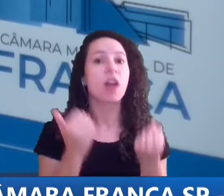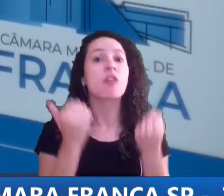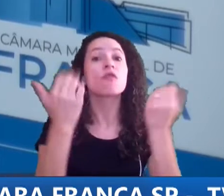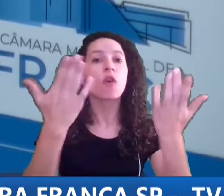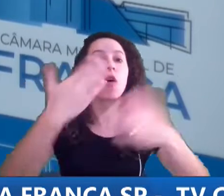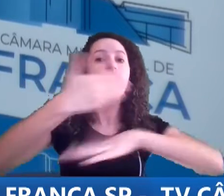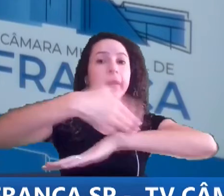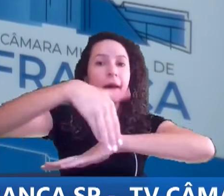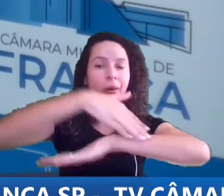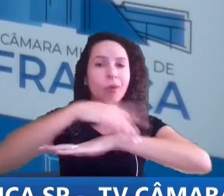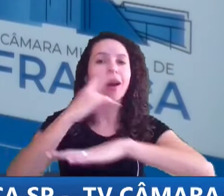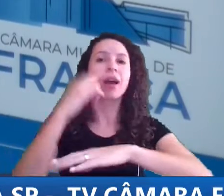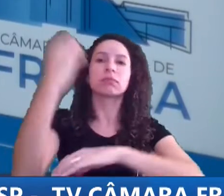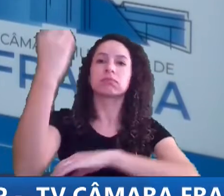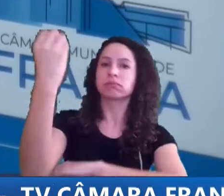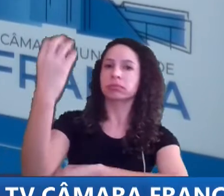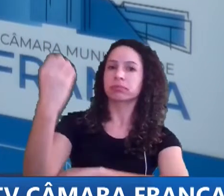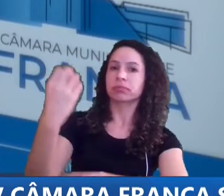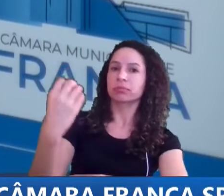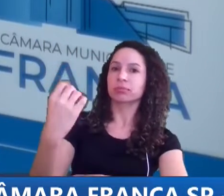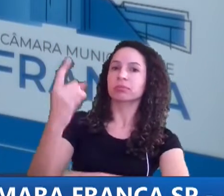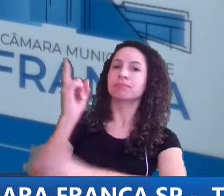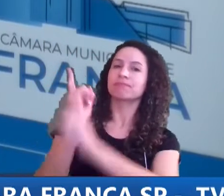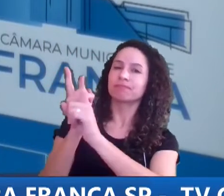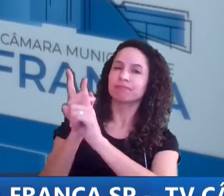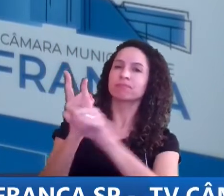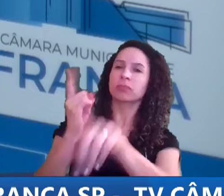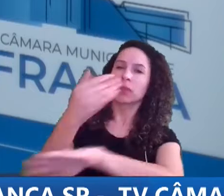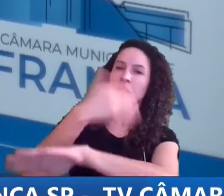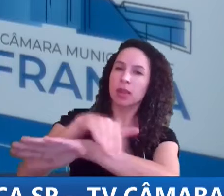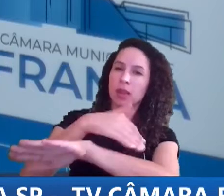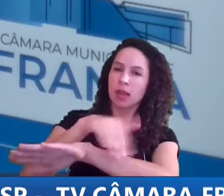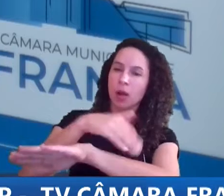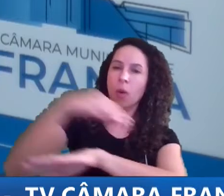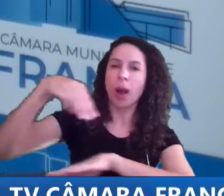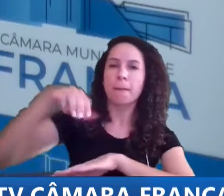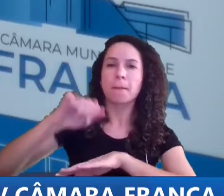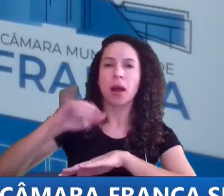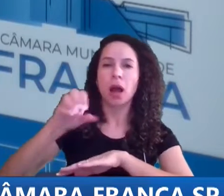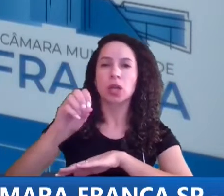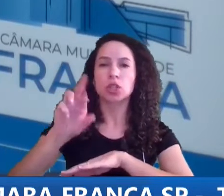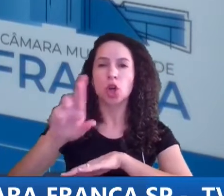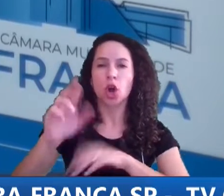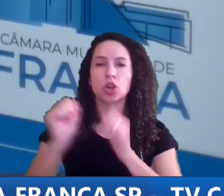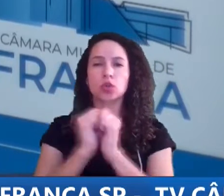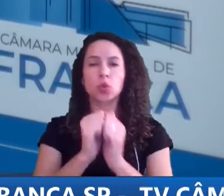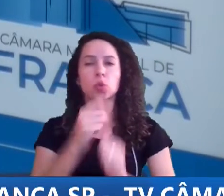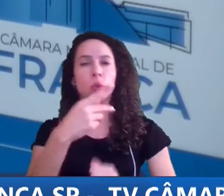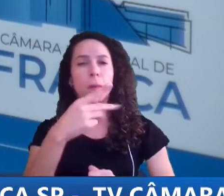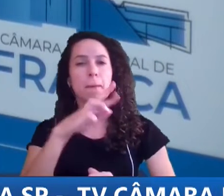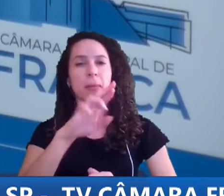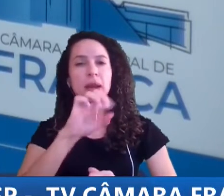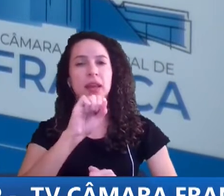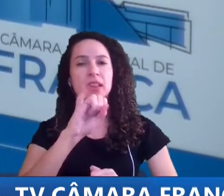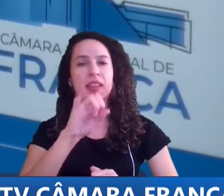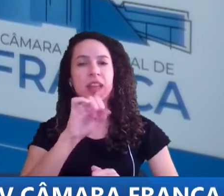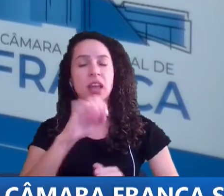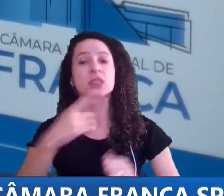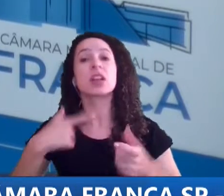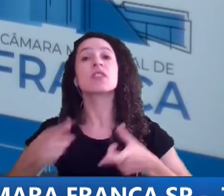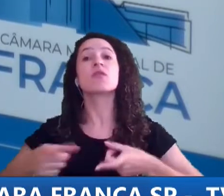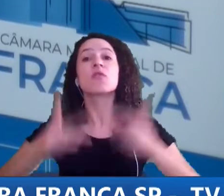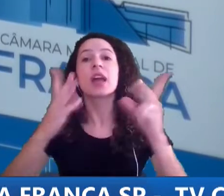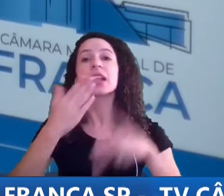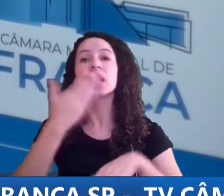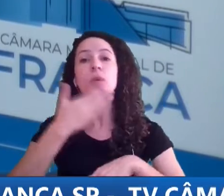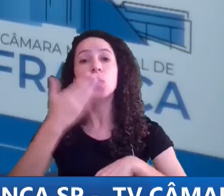nos semáforos. Na Major Nicásio, com a Presidente Vargas, e lá estão vendendo doces, limpando para-brisas. É assim que eles começam.